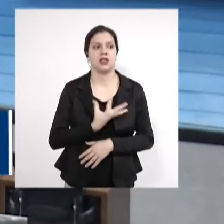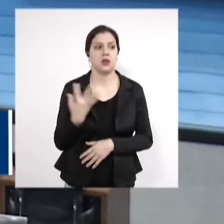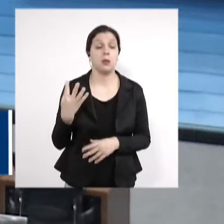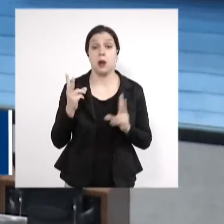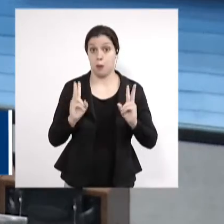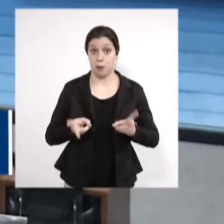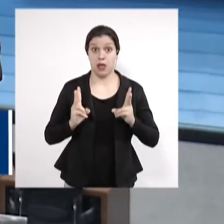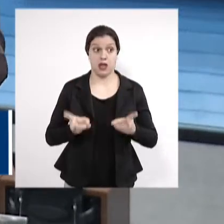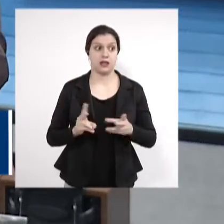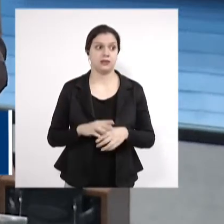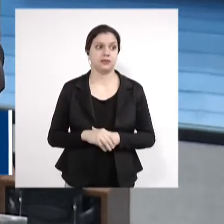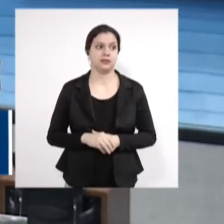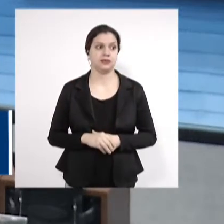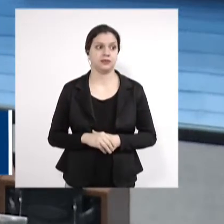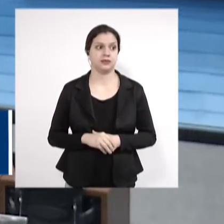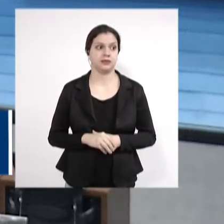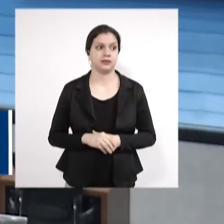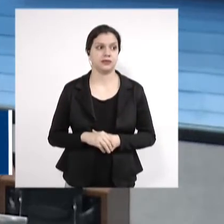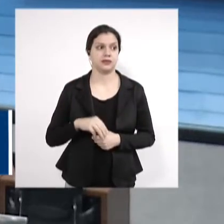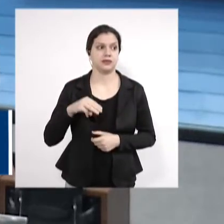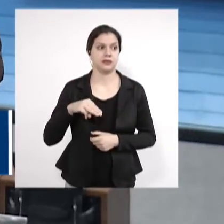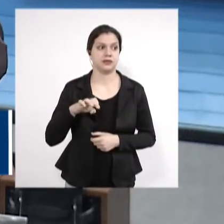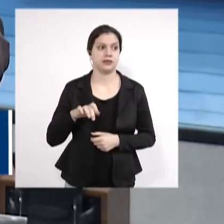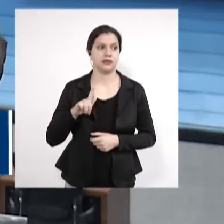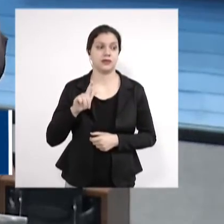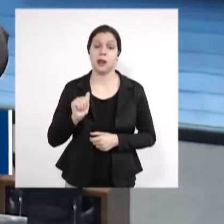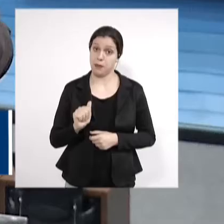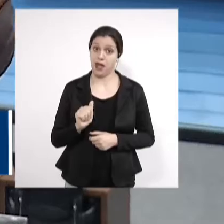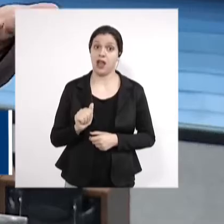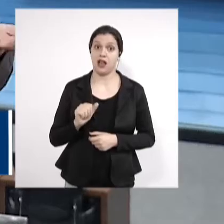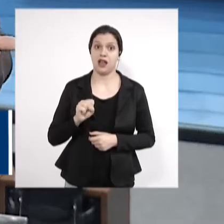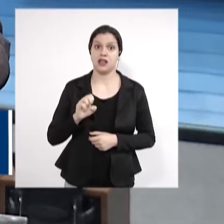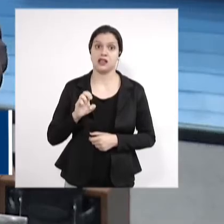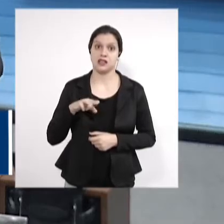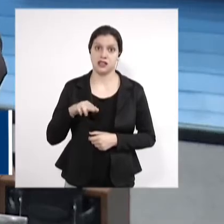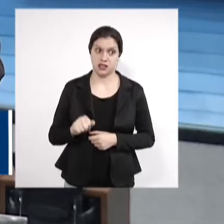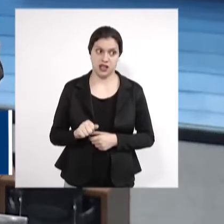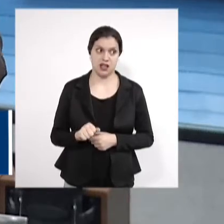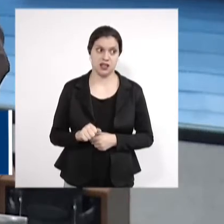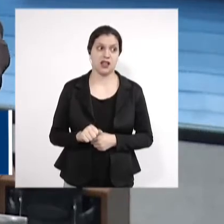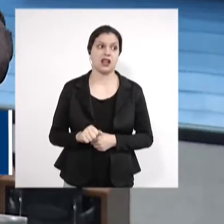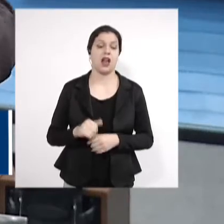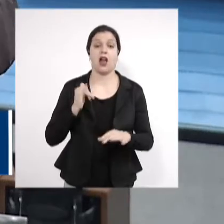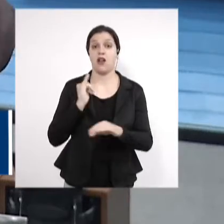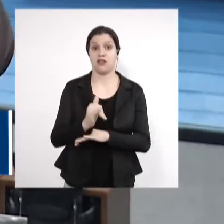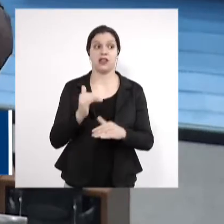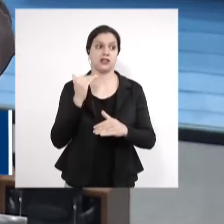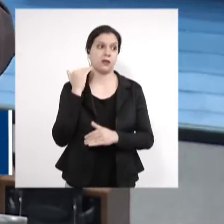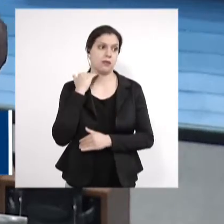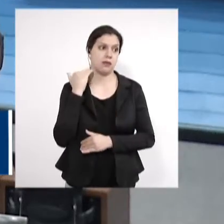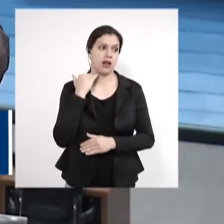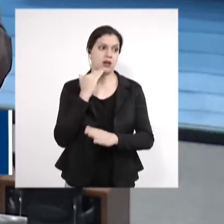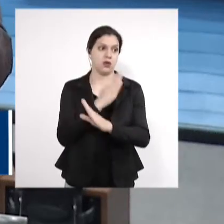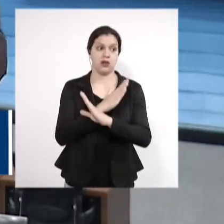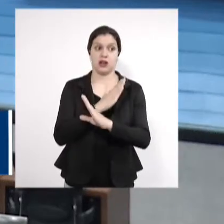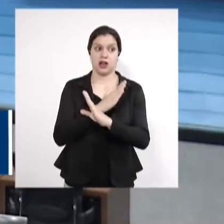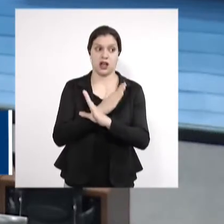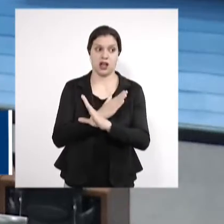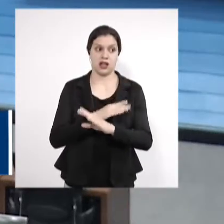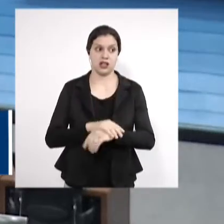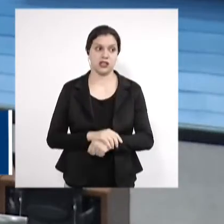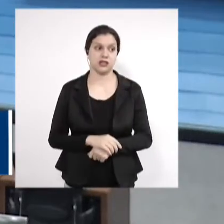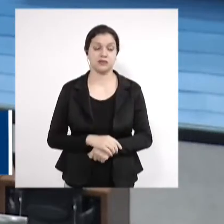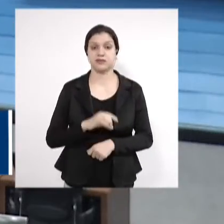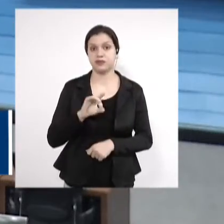os mesmos da Mega Sena. Da loteria divulgados pela Caixa Econômica Federal. Não tem vínculo entre uma coisa e outra. O governo